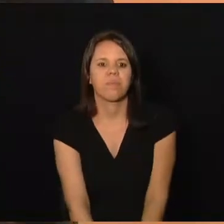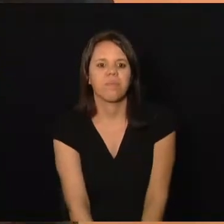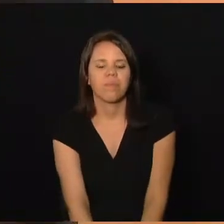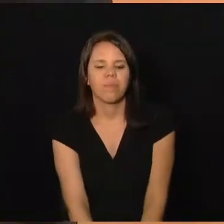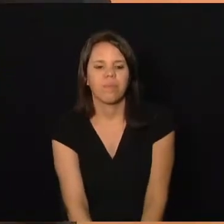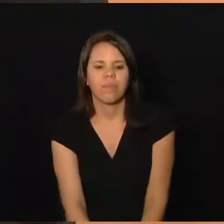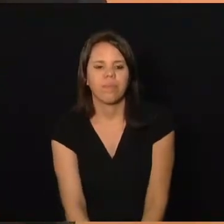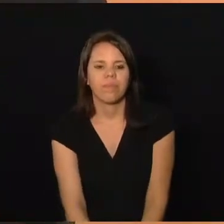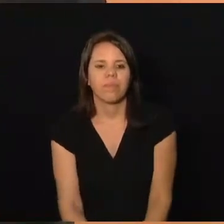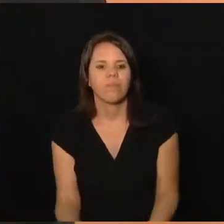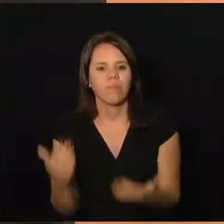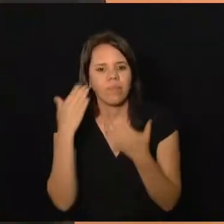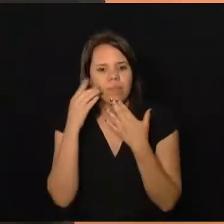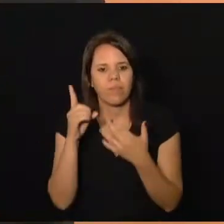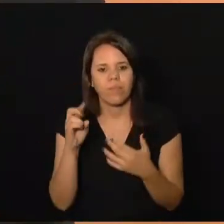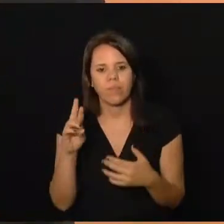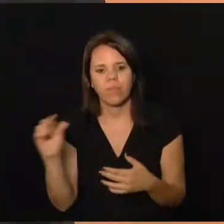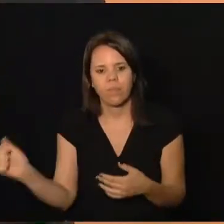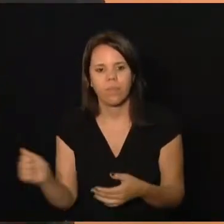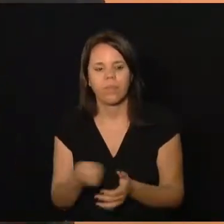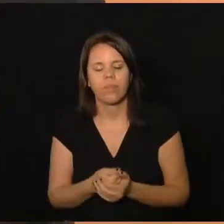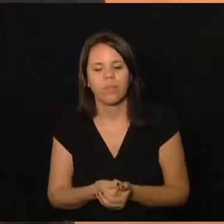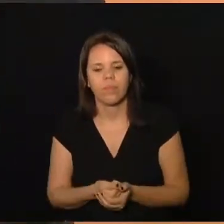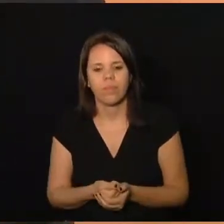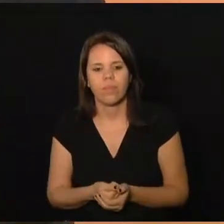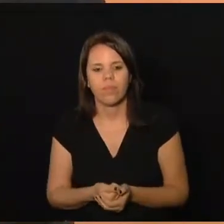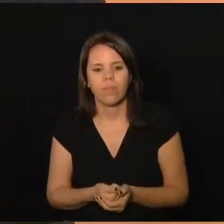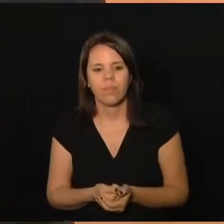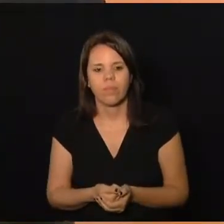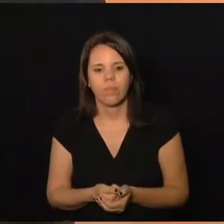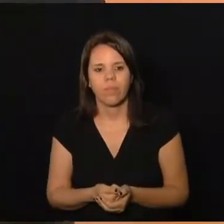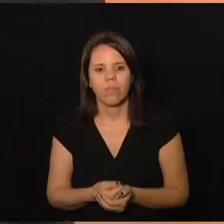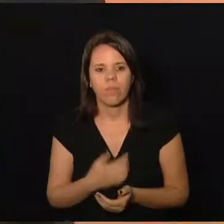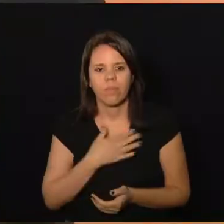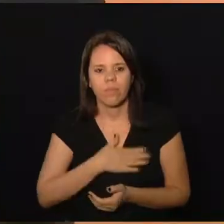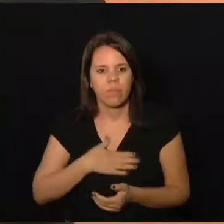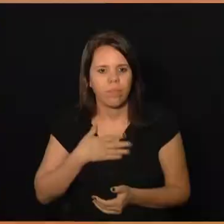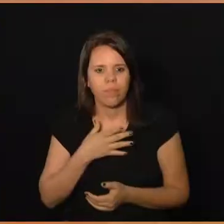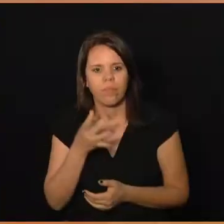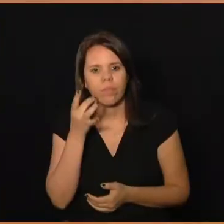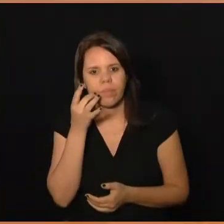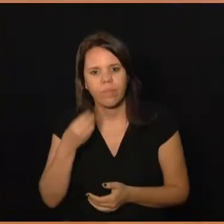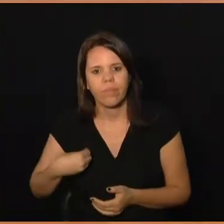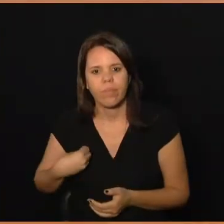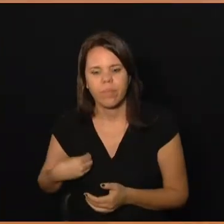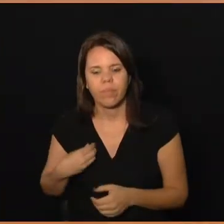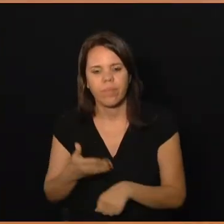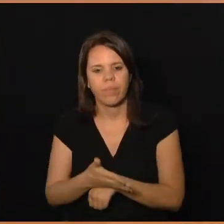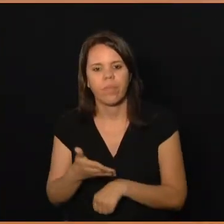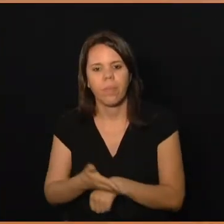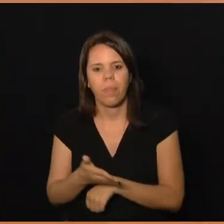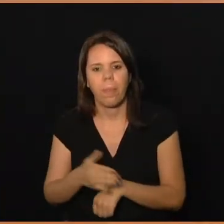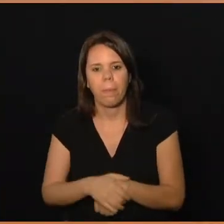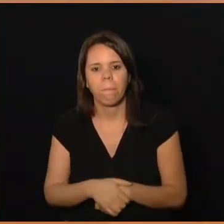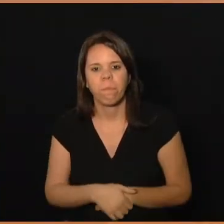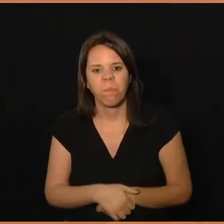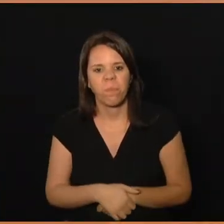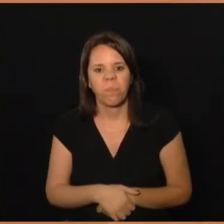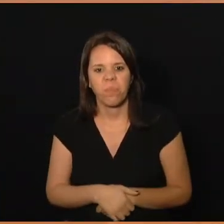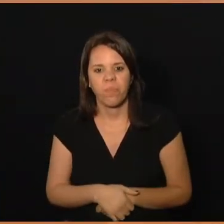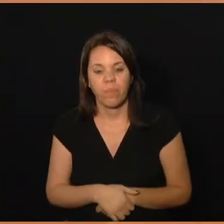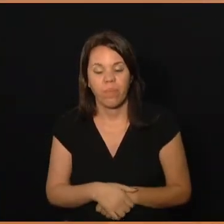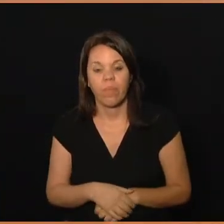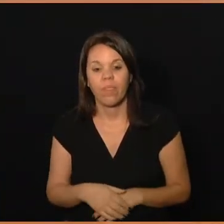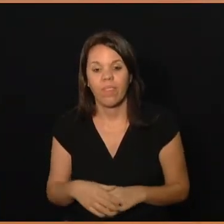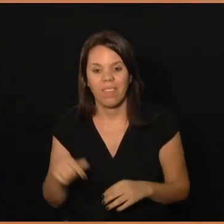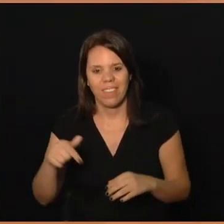Muito obrigado, Débora. Foi de grande valia a sua presença, a sua participação. A casa é